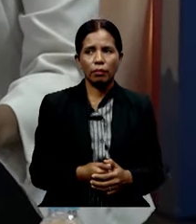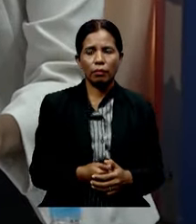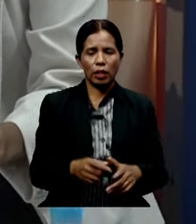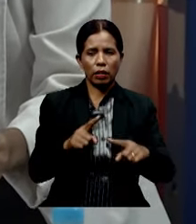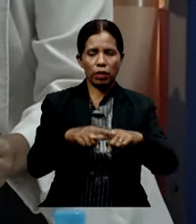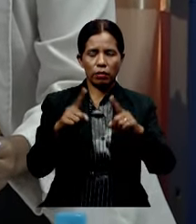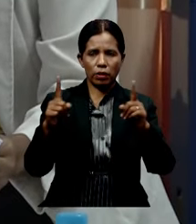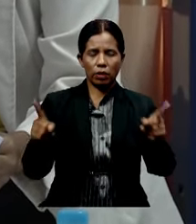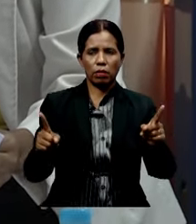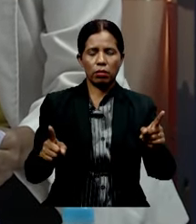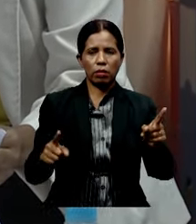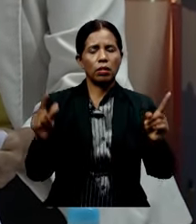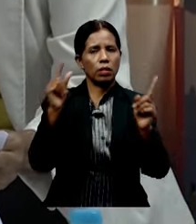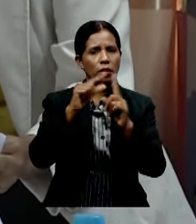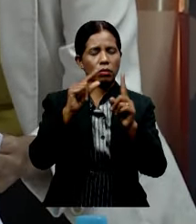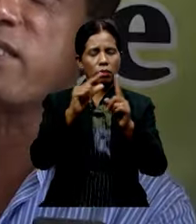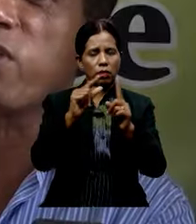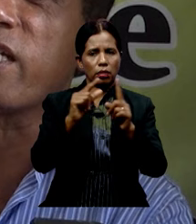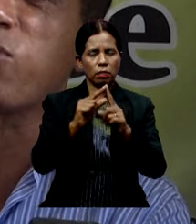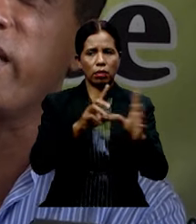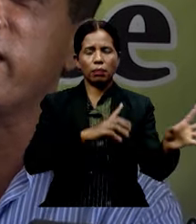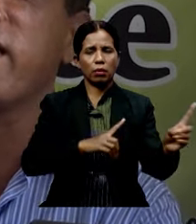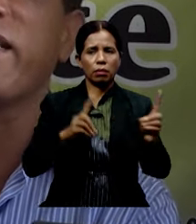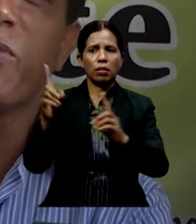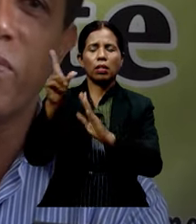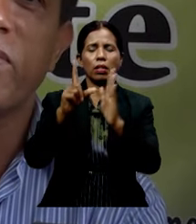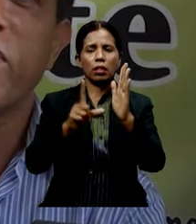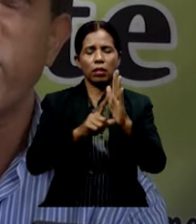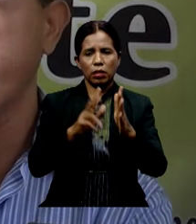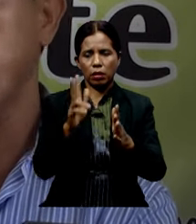diferença de interpretação à implementação do Decreto-Lei